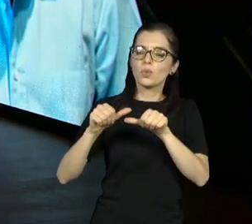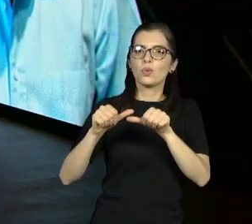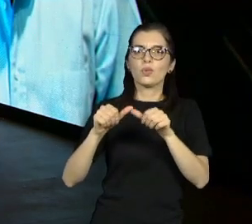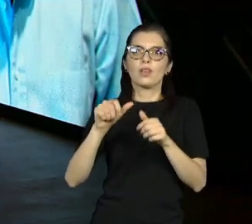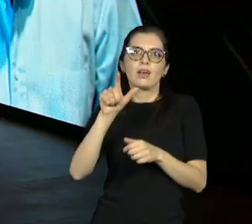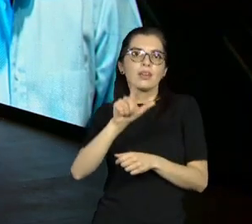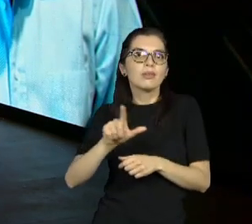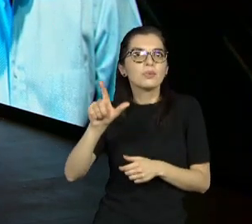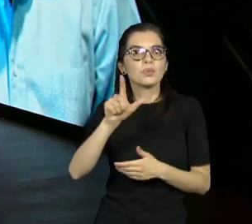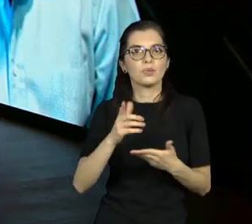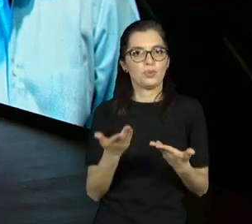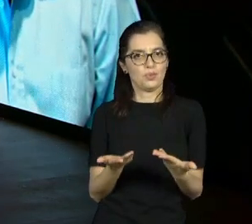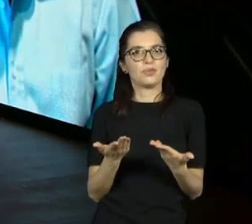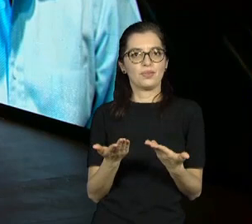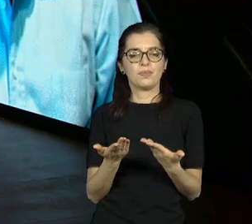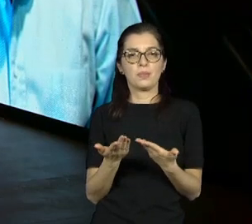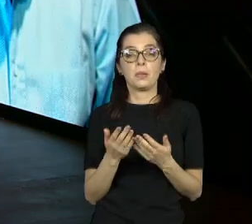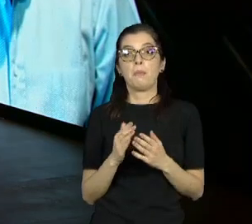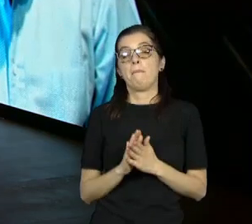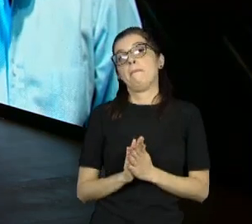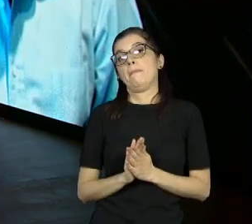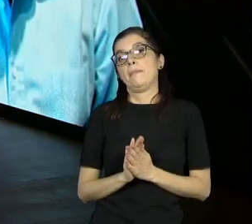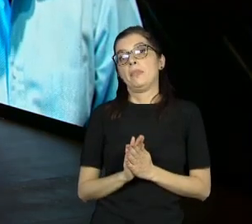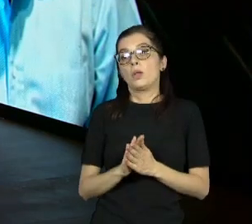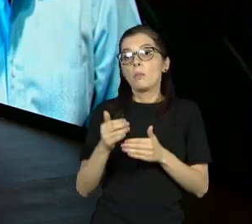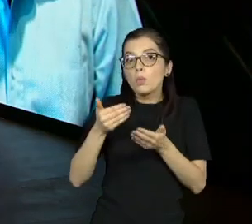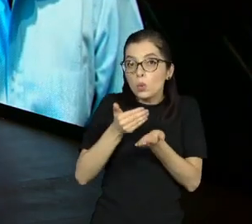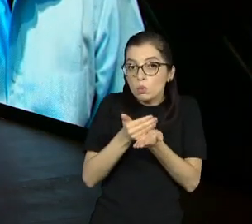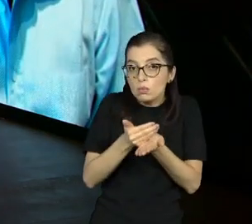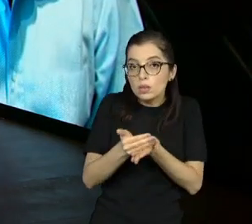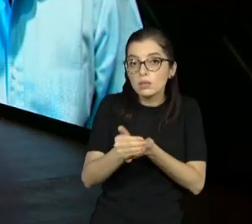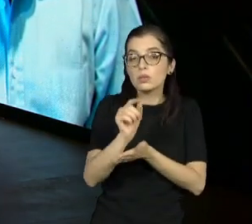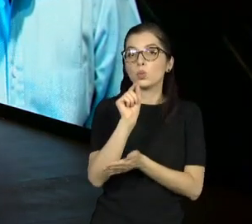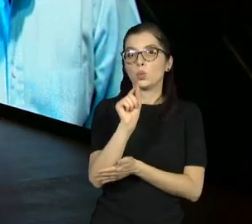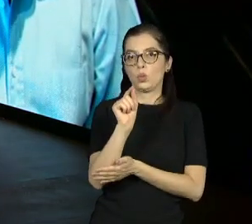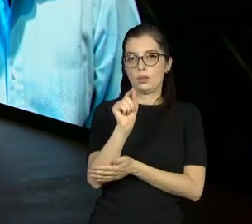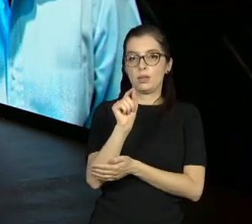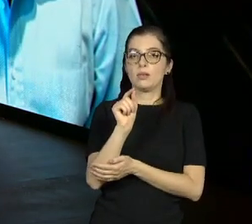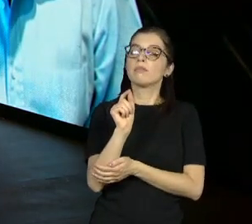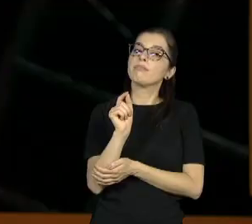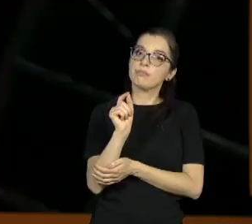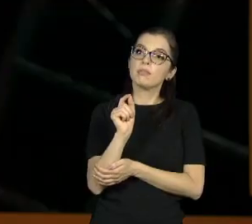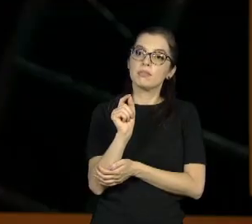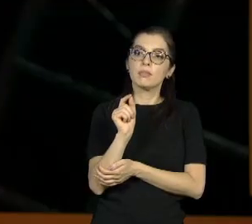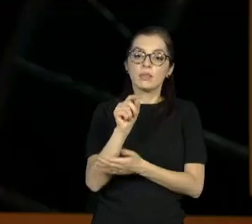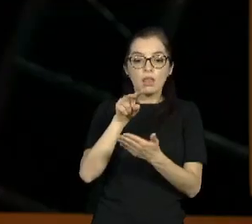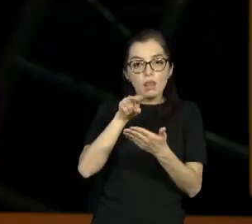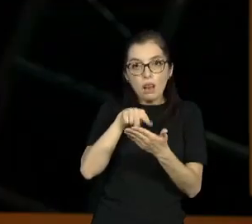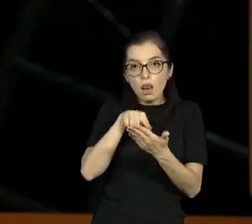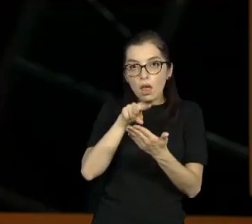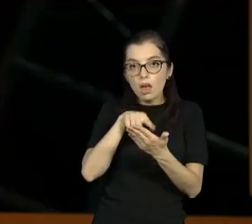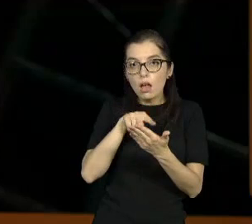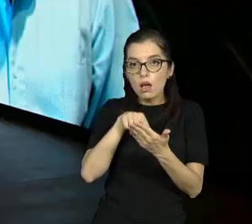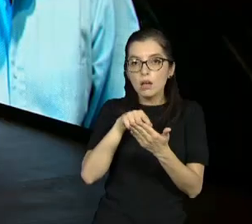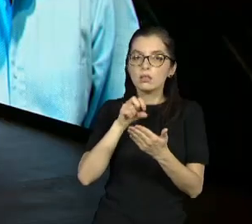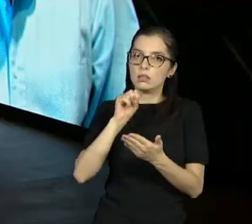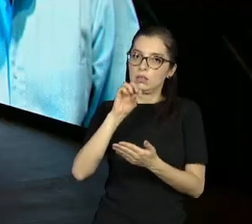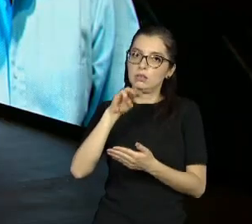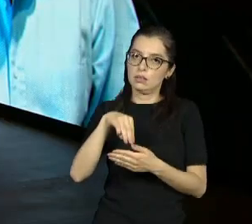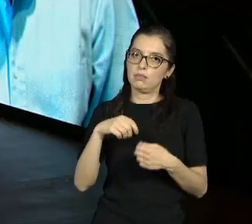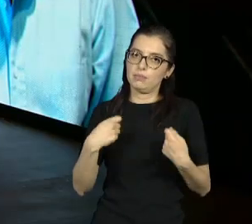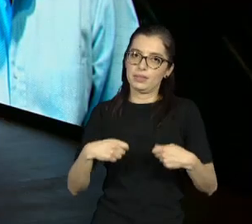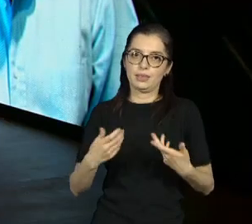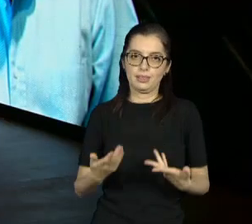Mas o disparo, sem dúvida, pode ser a história em quadrinhos.